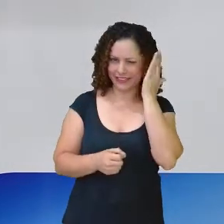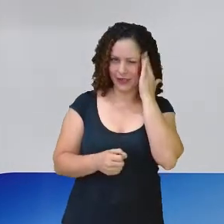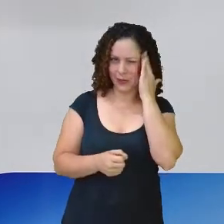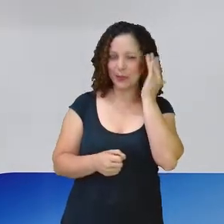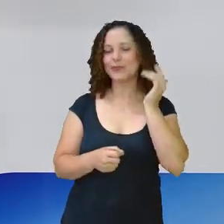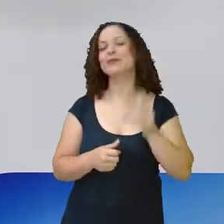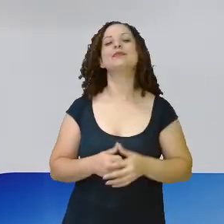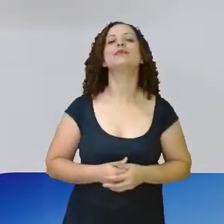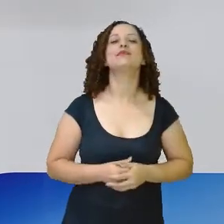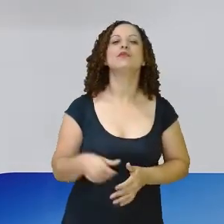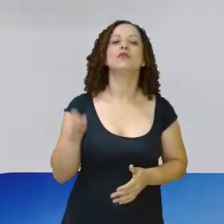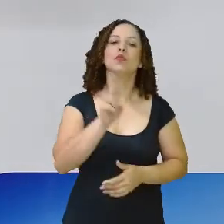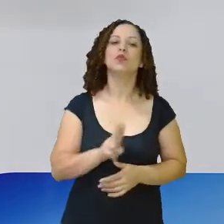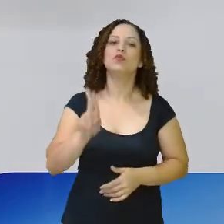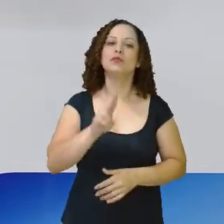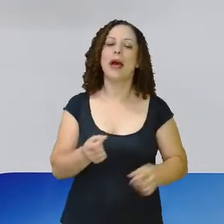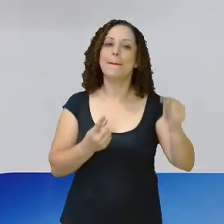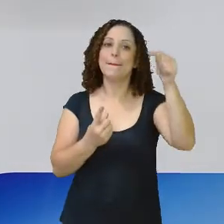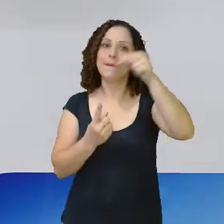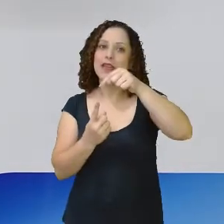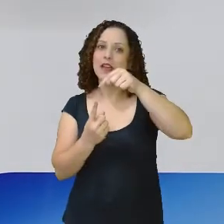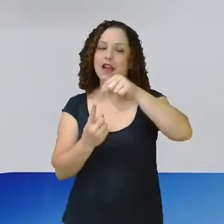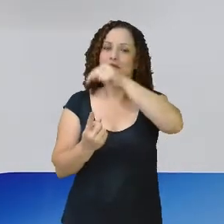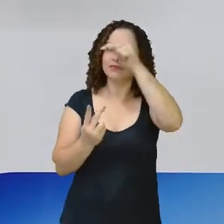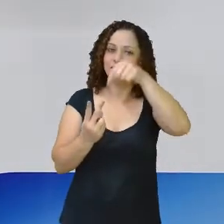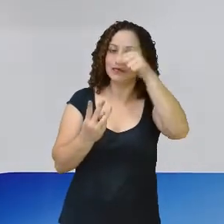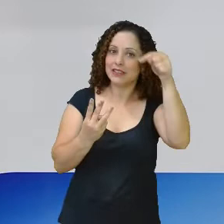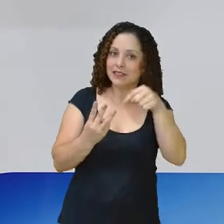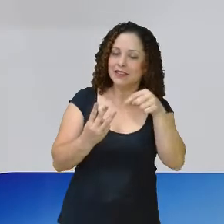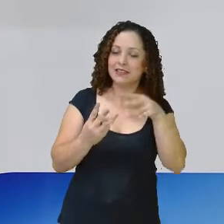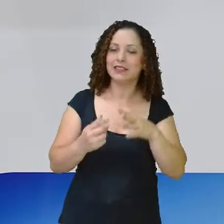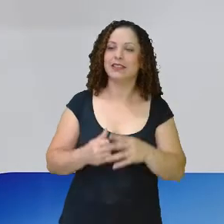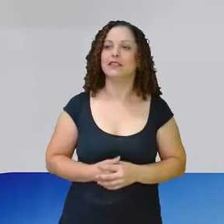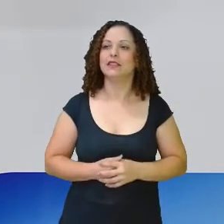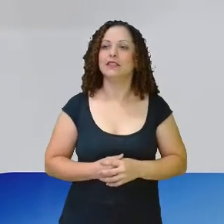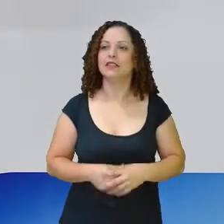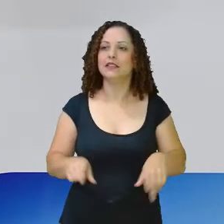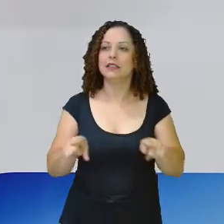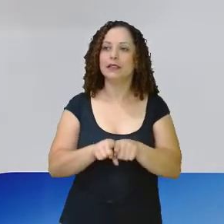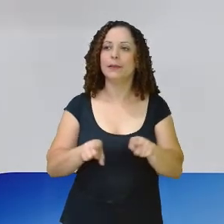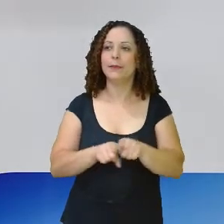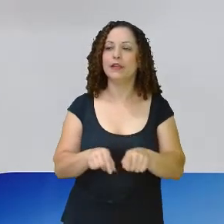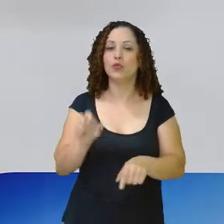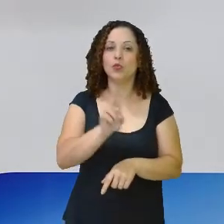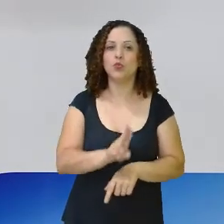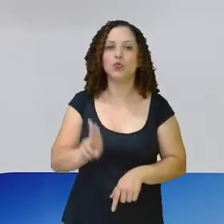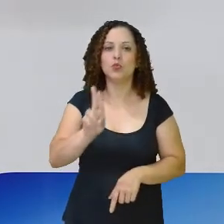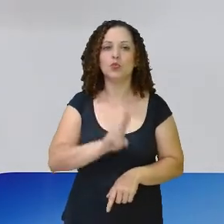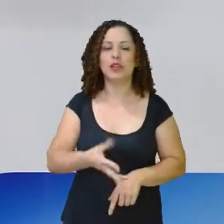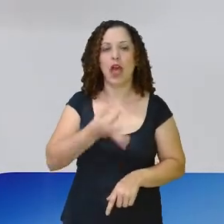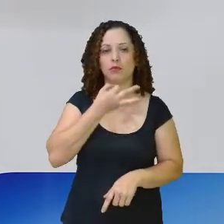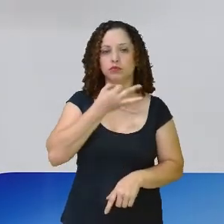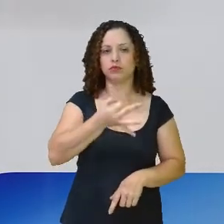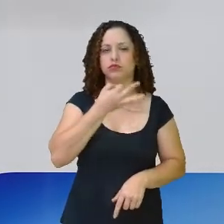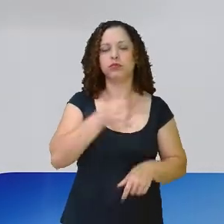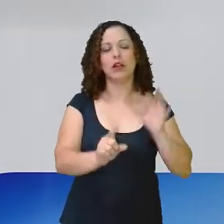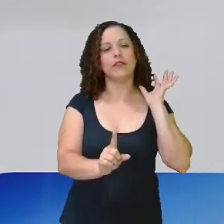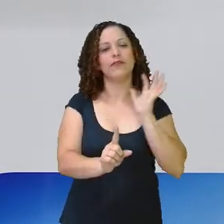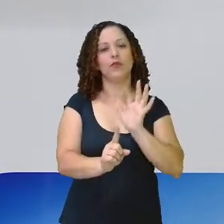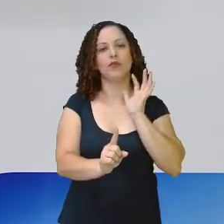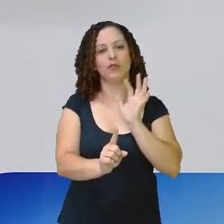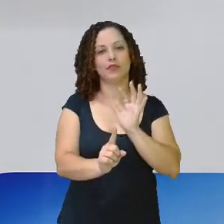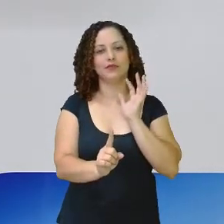que a gente utiliza primeira e terceira pessoa? Também, olha, usa da argumentação e da persuasão,